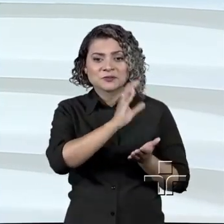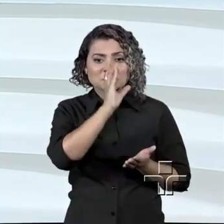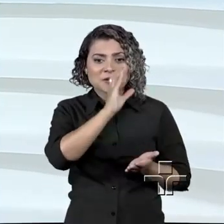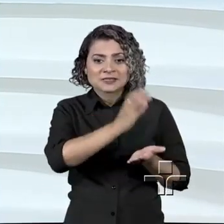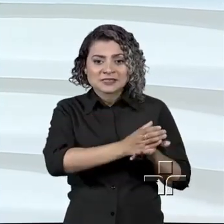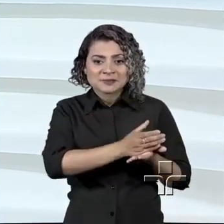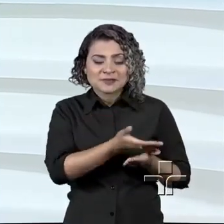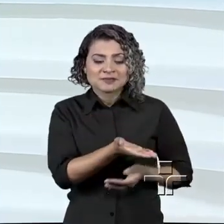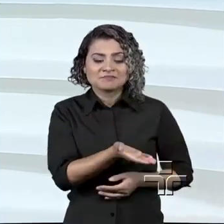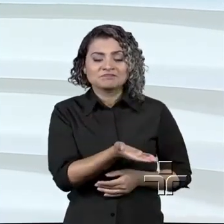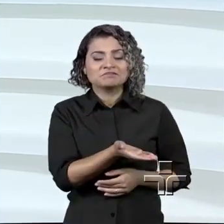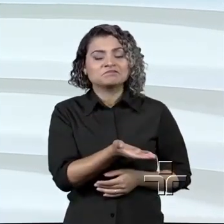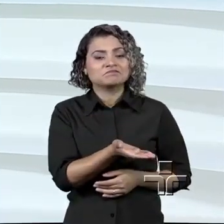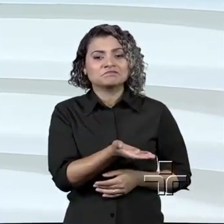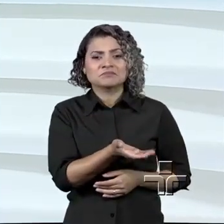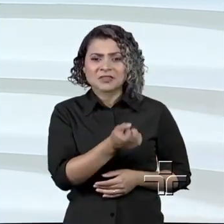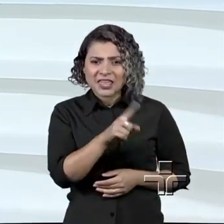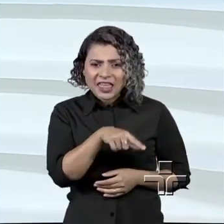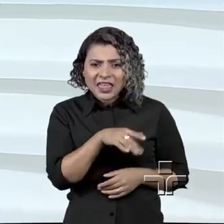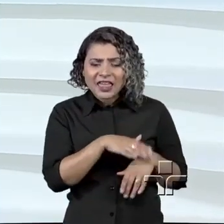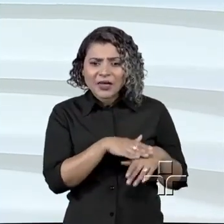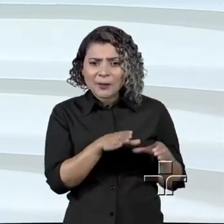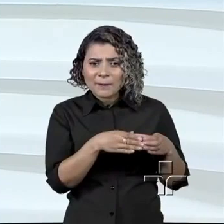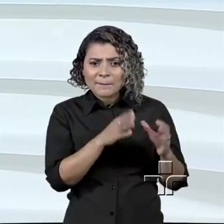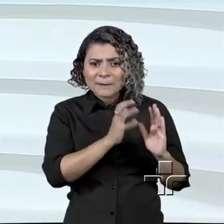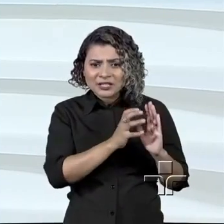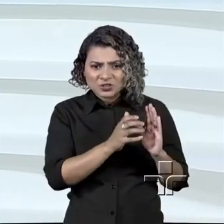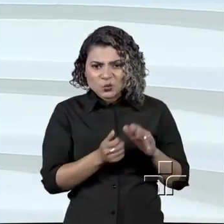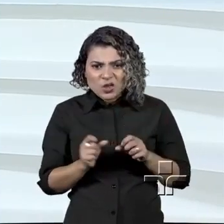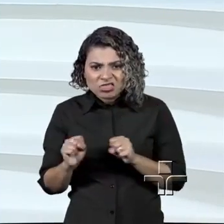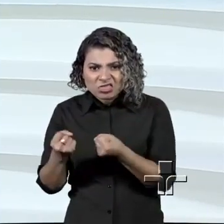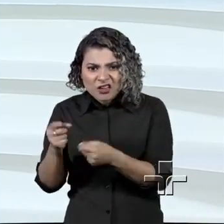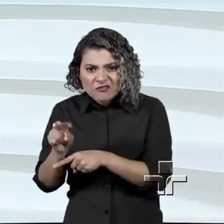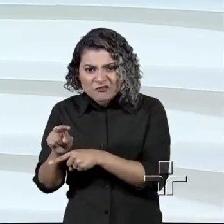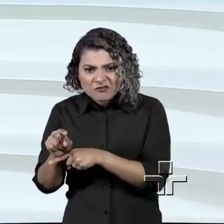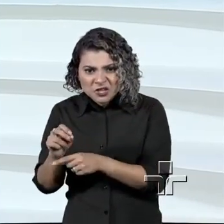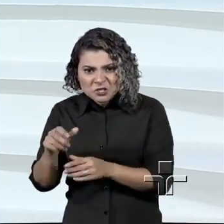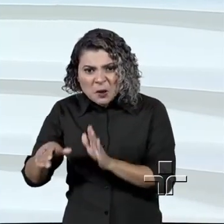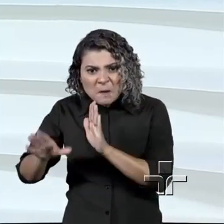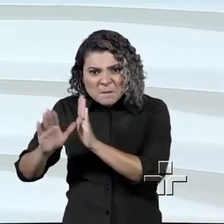que não defende bandido,